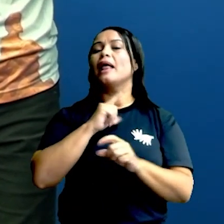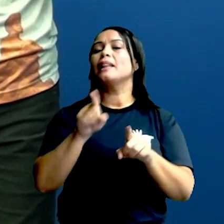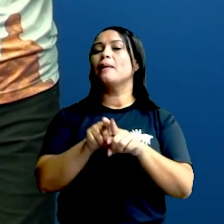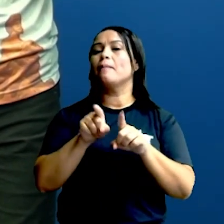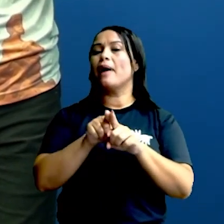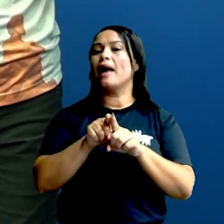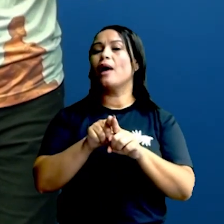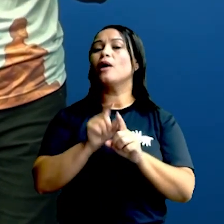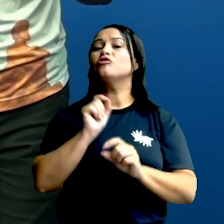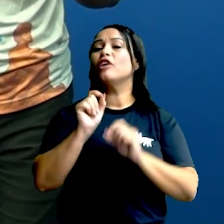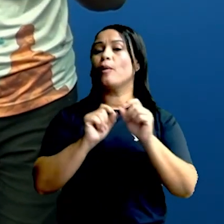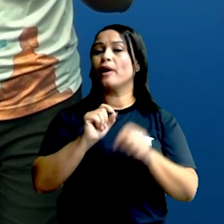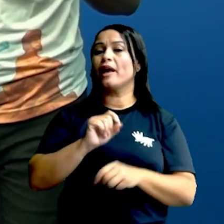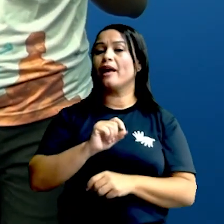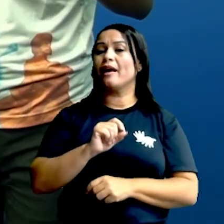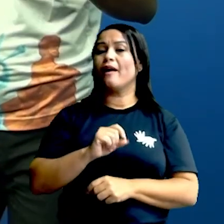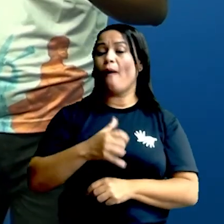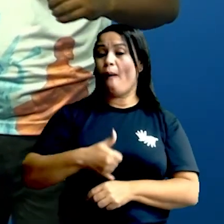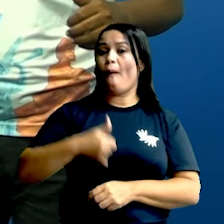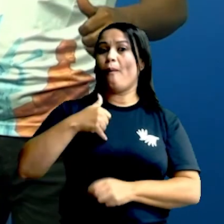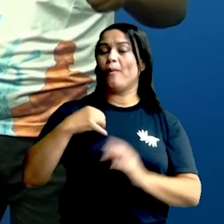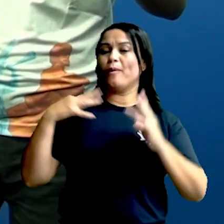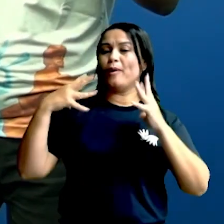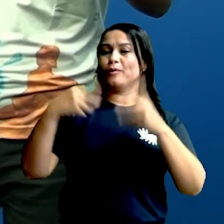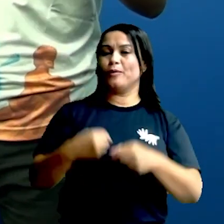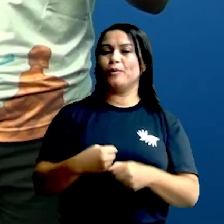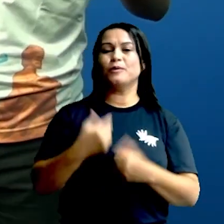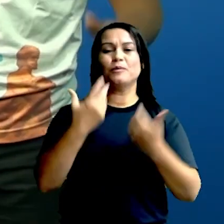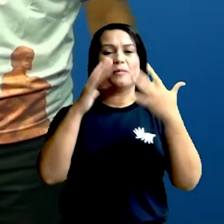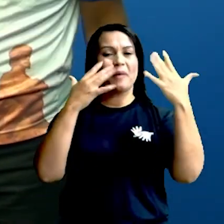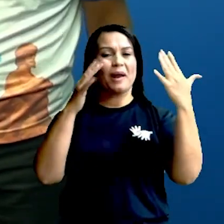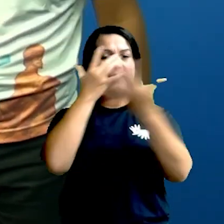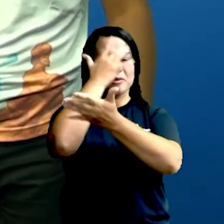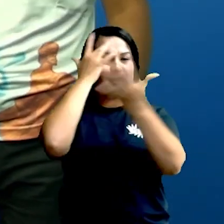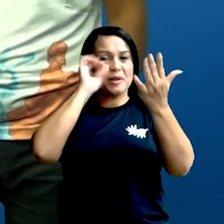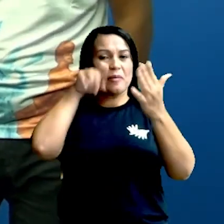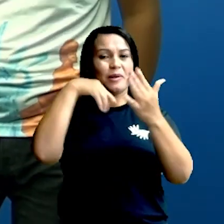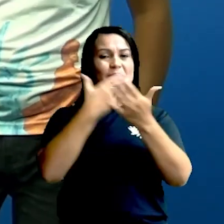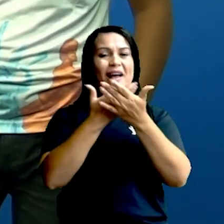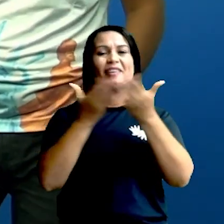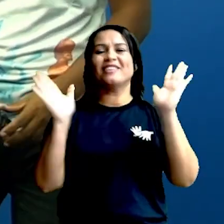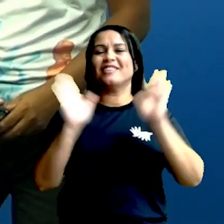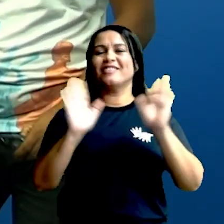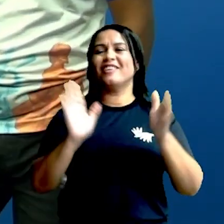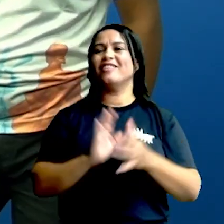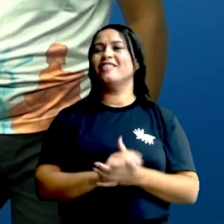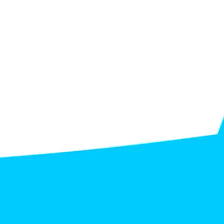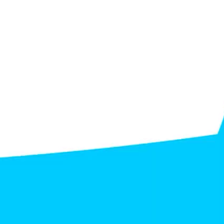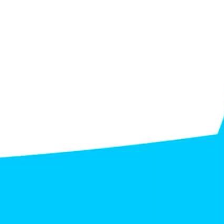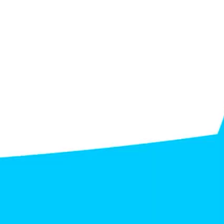todos ao seu redor. Ok? Parabéns, pessoal. Até a próxima aula. Tchau, tchau.